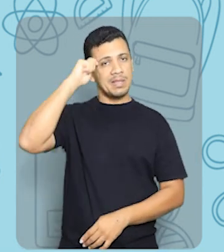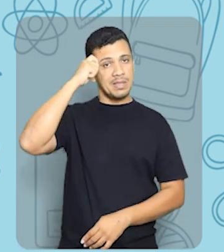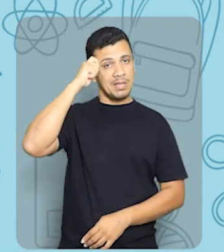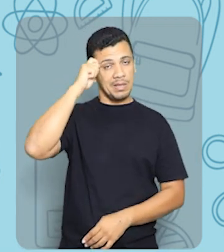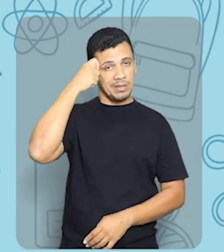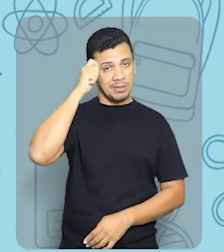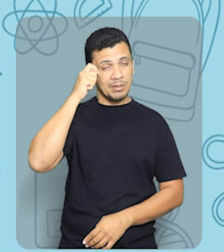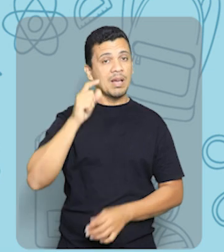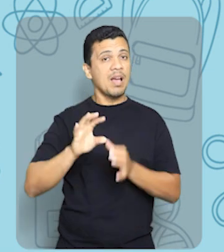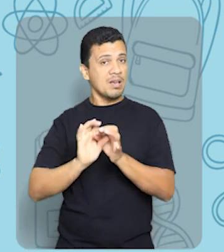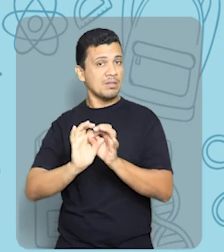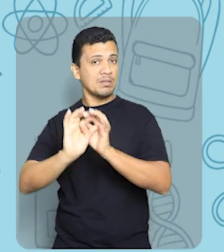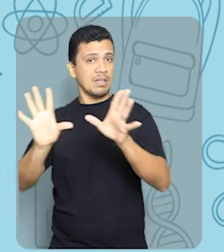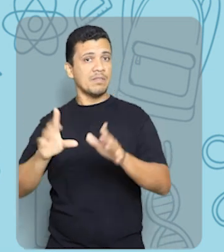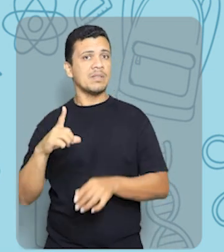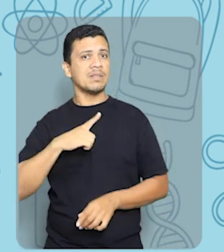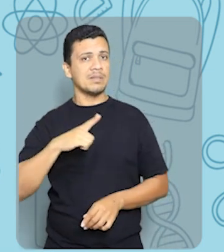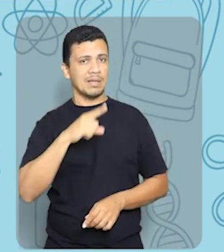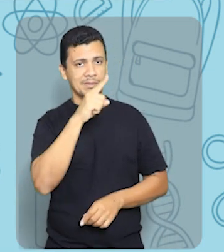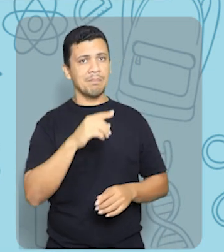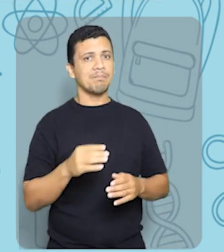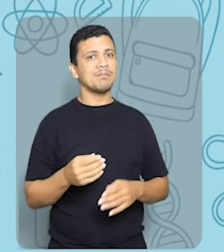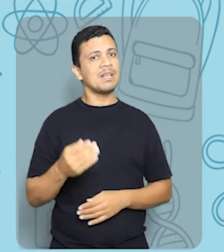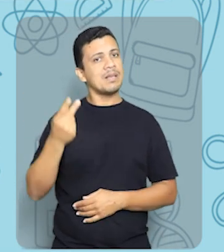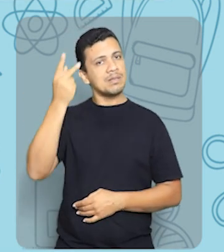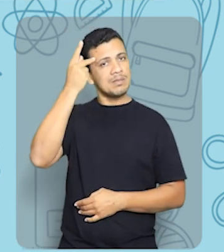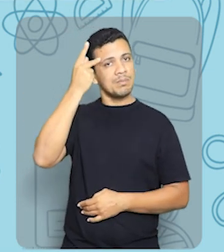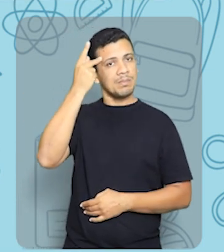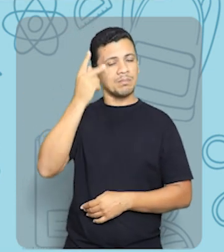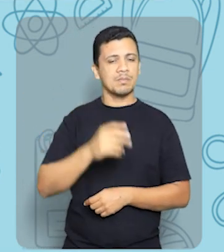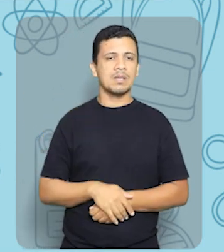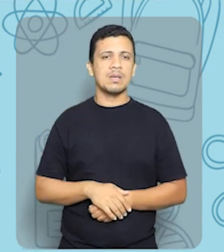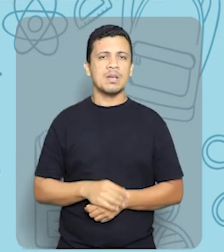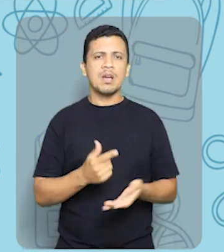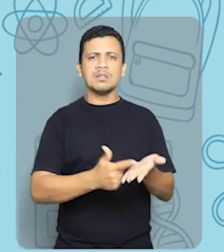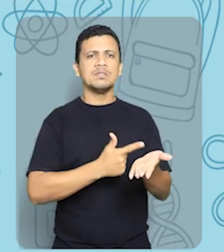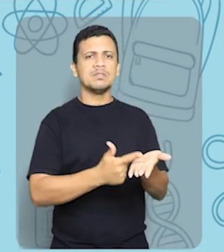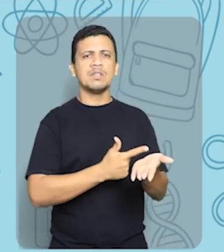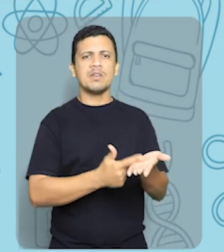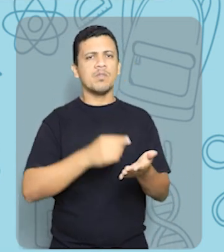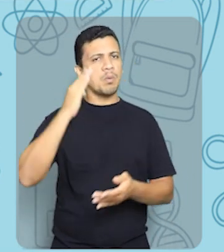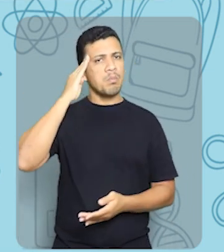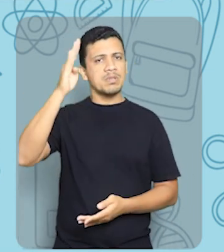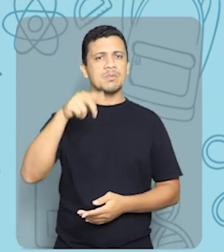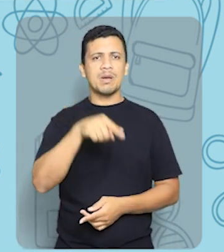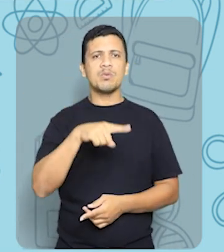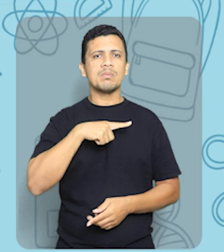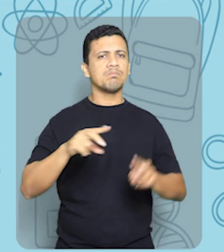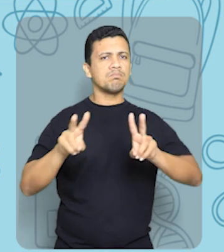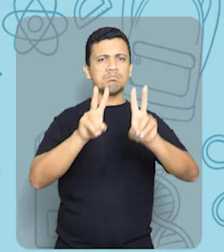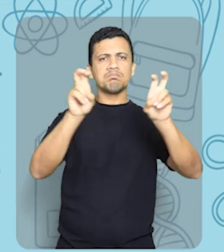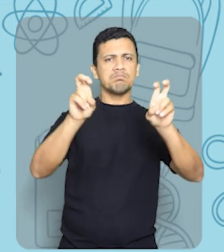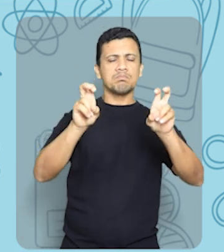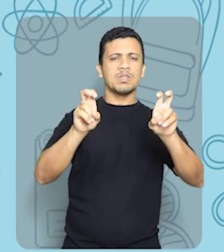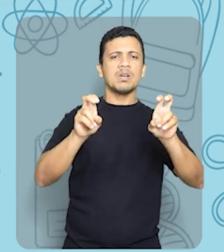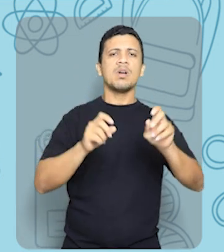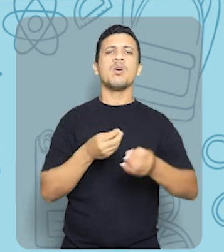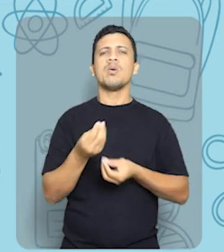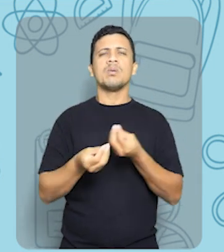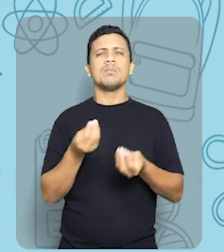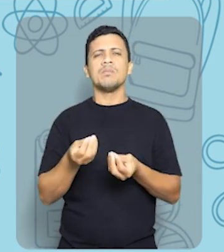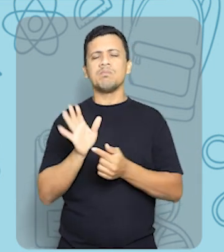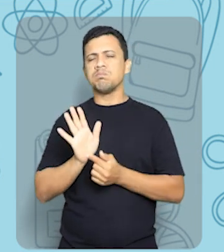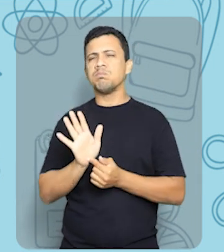feminista independente sediada em São Paulo. Em sua principal obra, Racismo, Sexismo e Desigualdade no